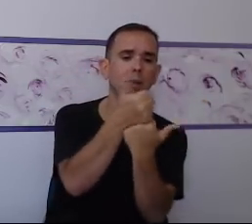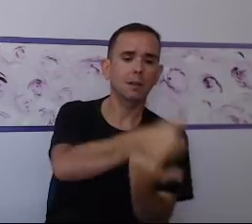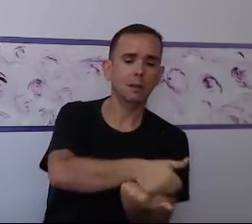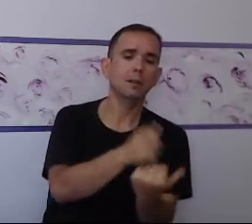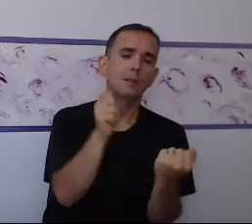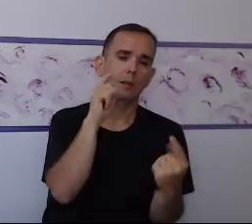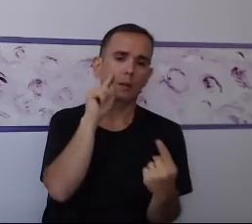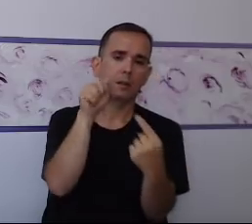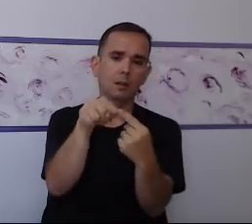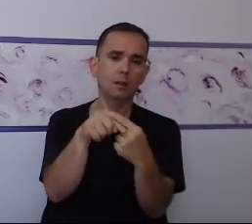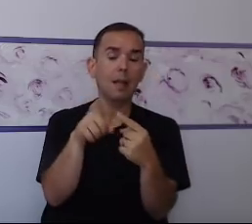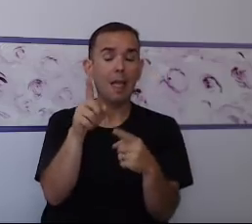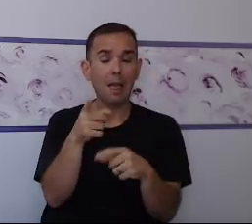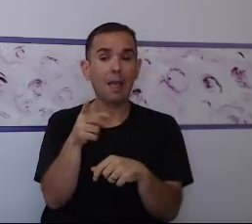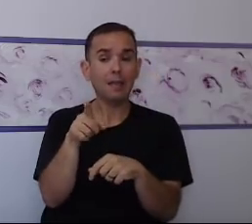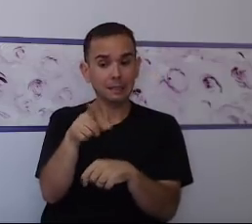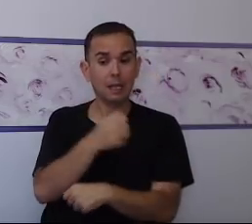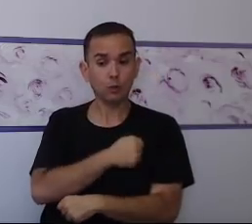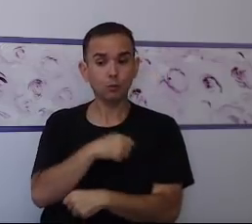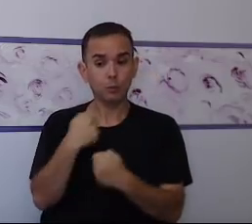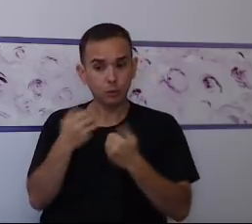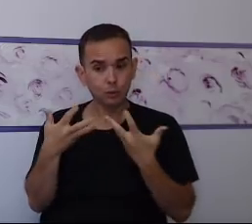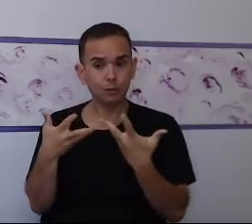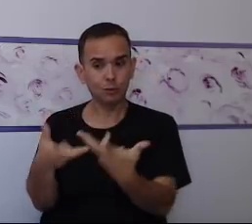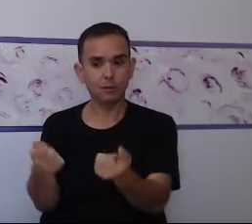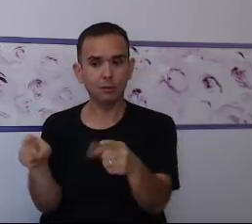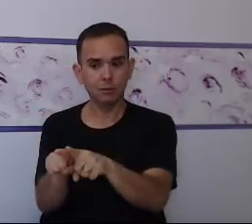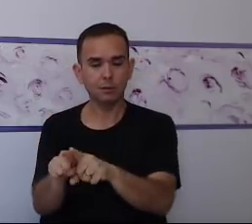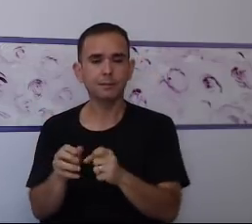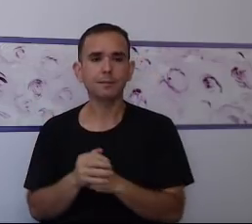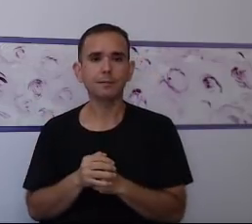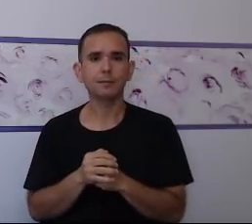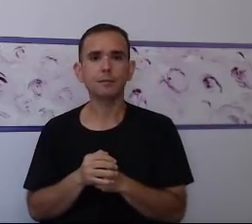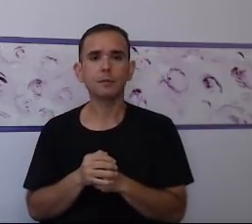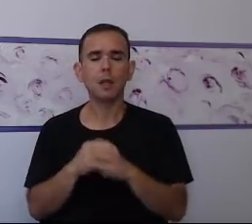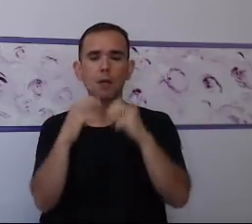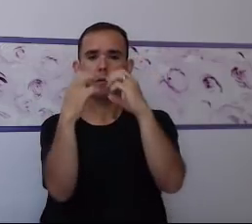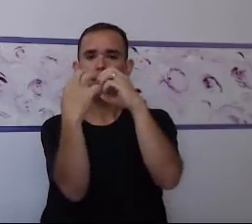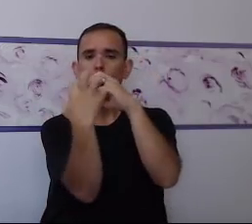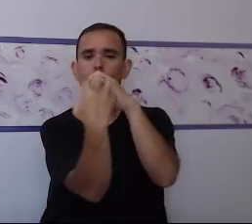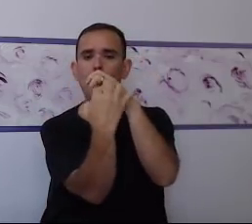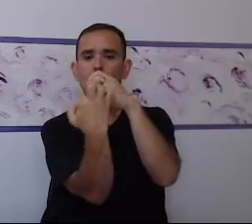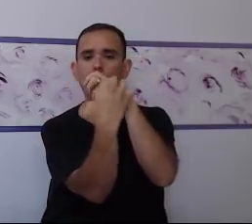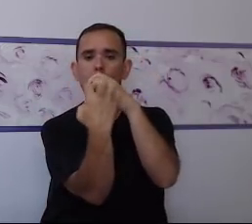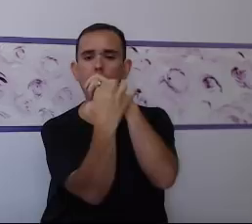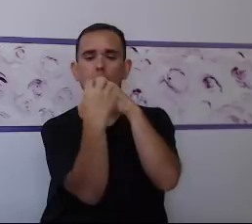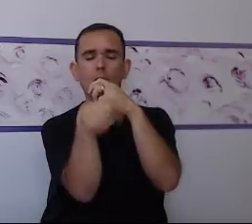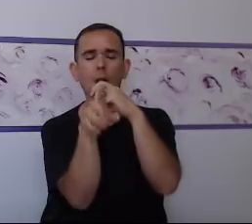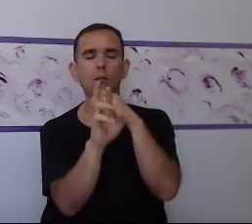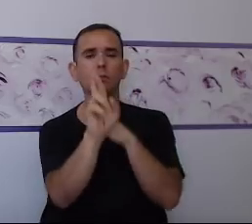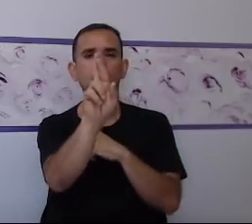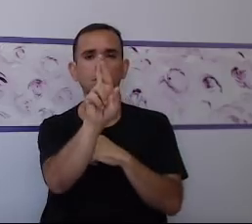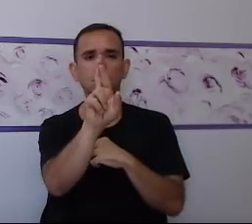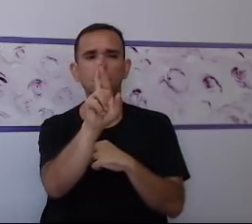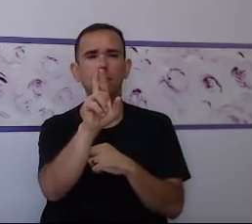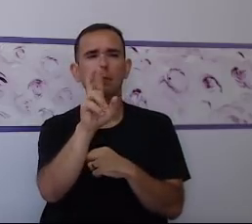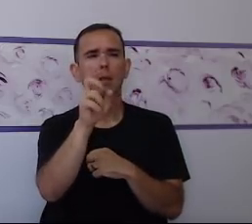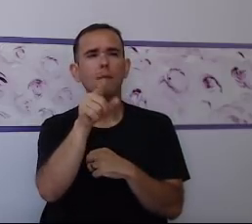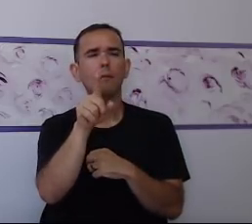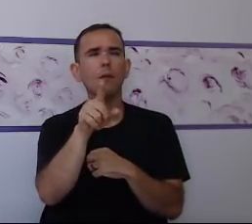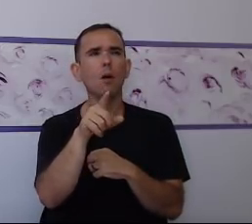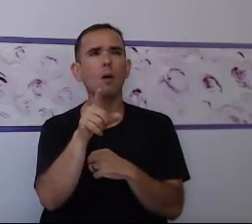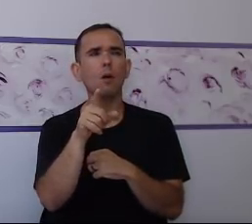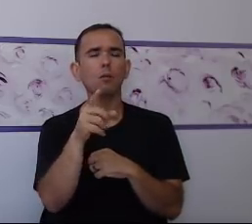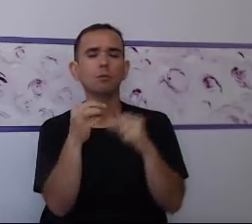lesionada. Então, esse aluno precisa muito de estímulo. Então, lobo frontal, vamos supor, ele é responsável pelo músculo,